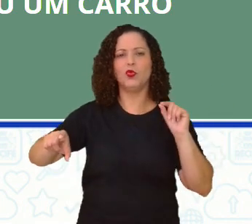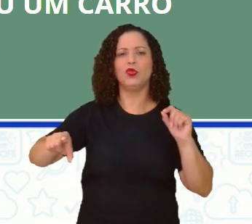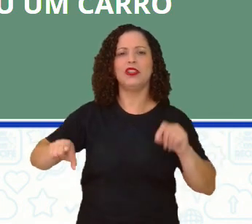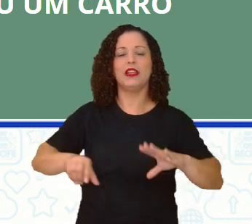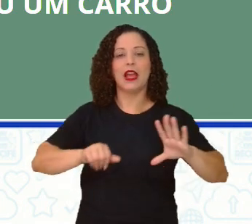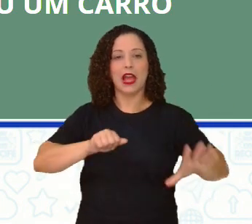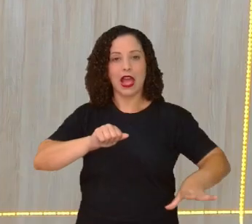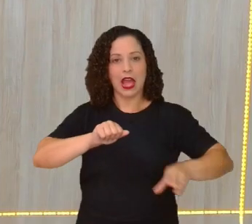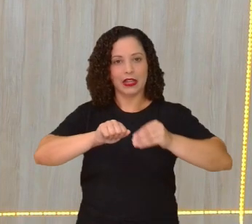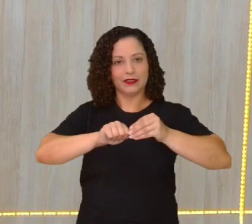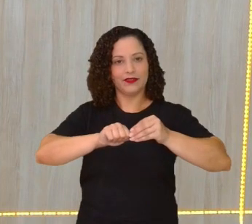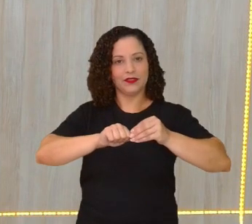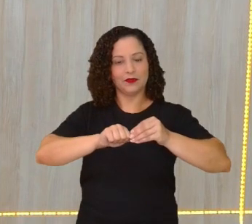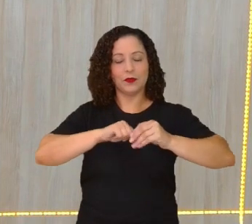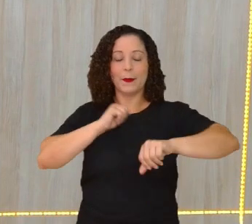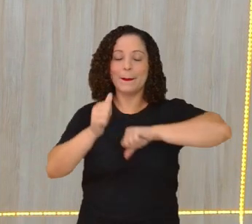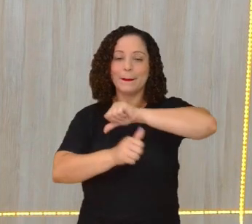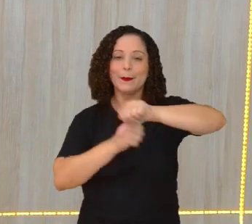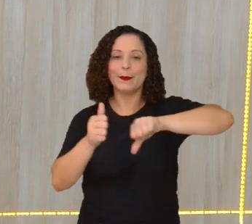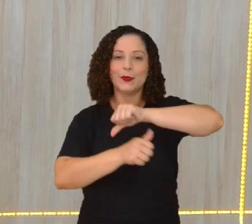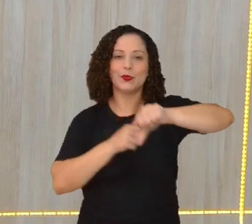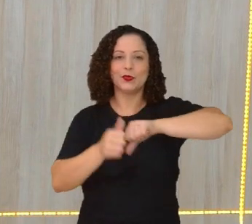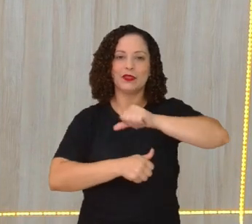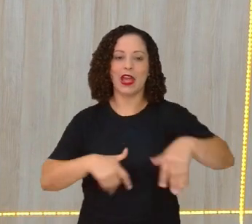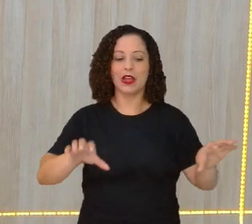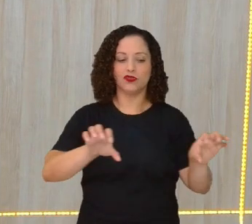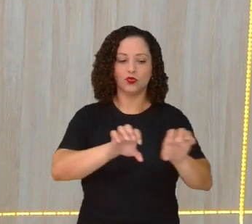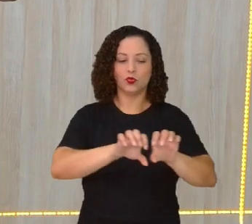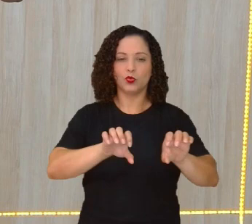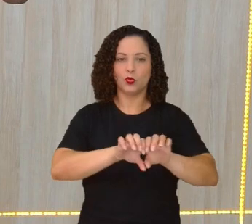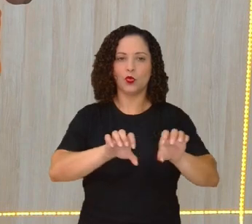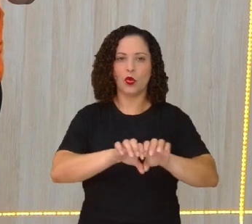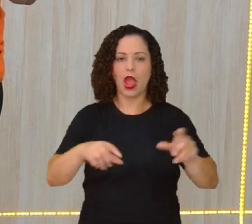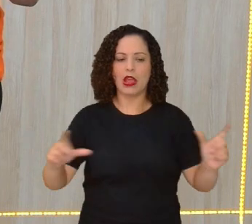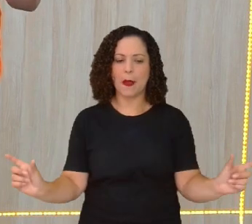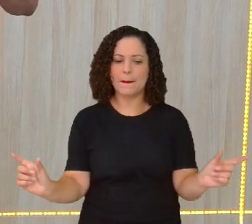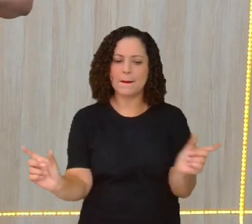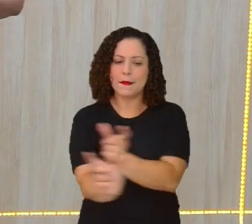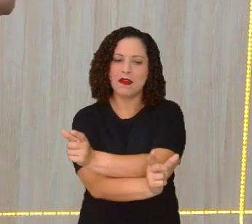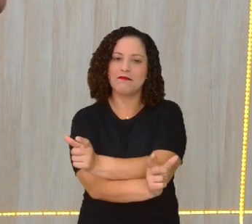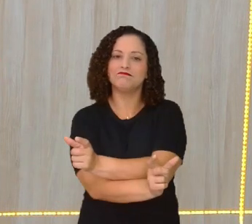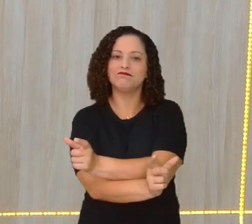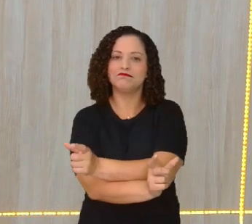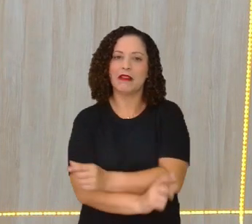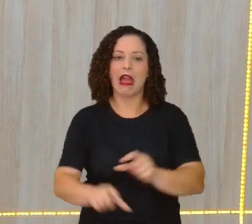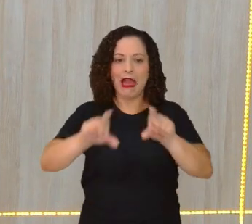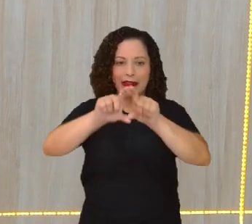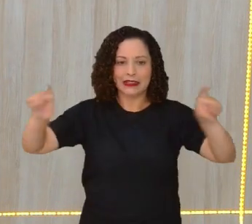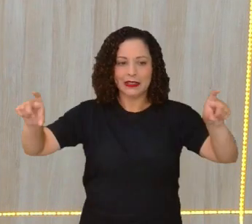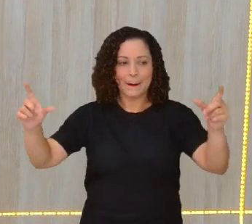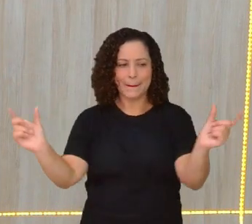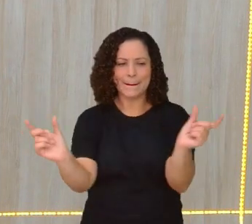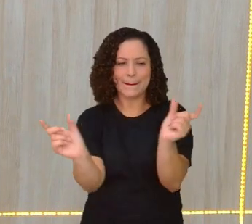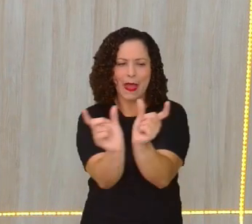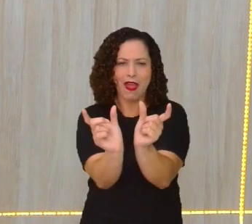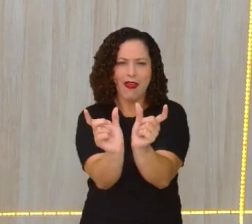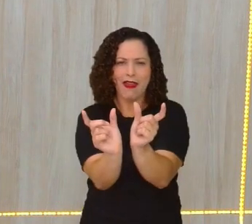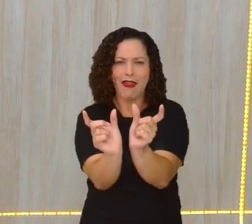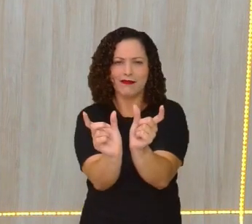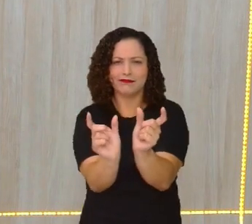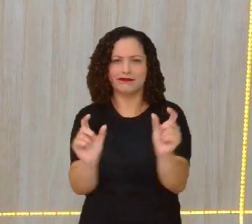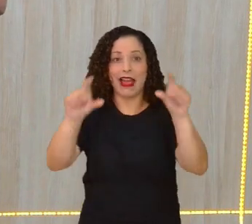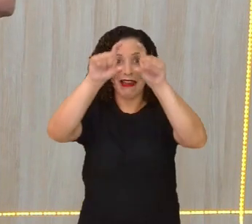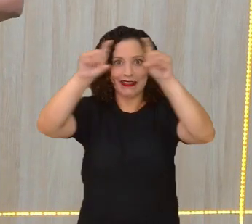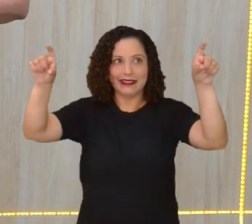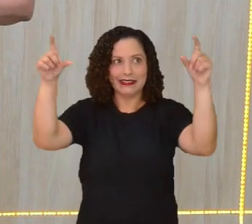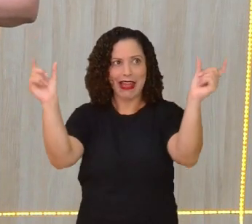né? Modificando, né? Essa estrutura aí, indo lá no final, vindo para o início e no meio. Então, da